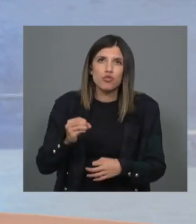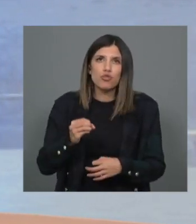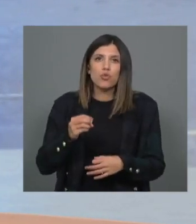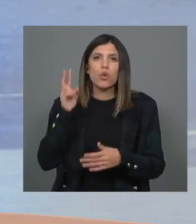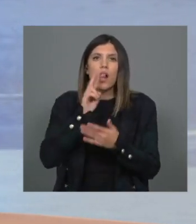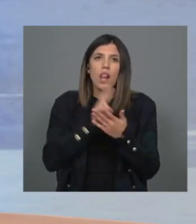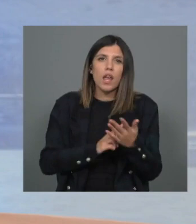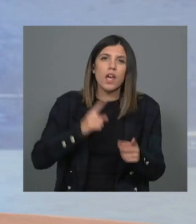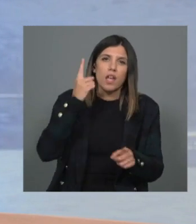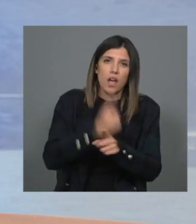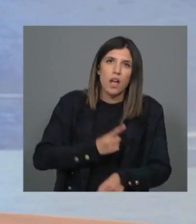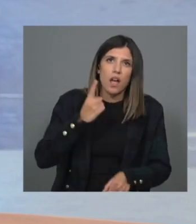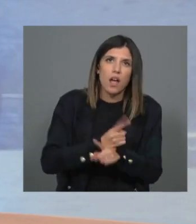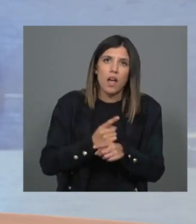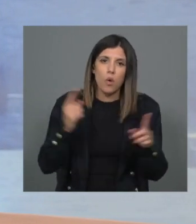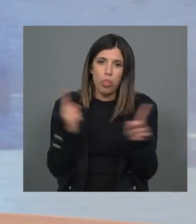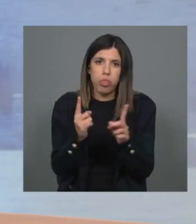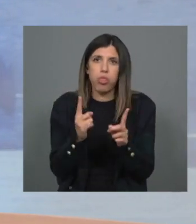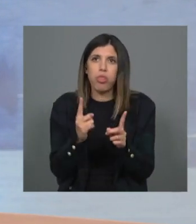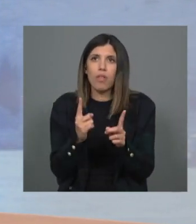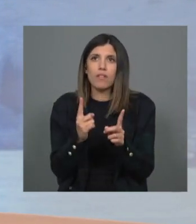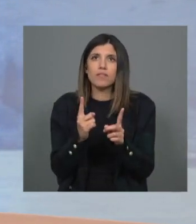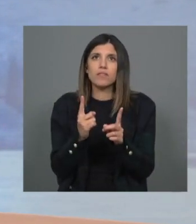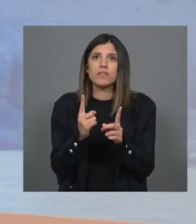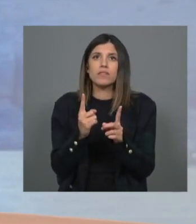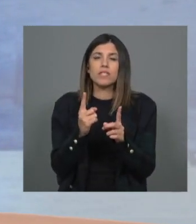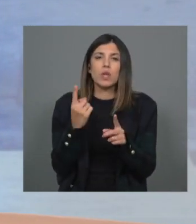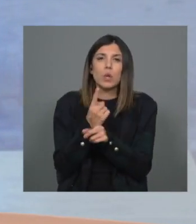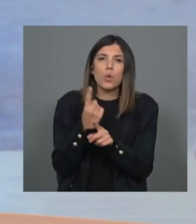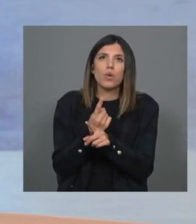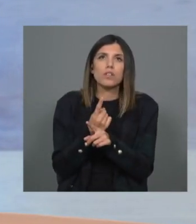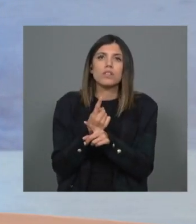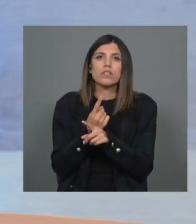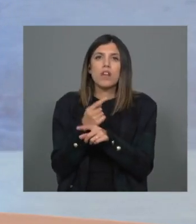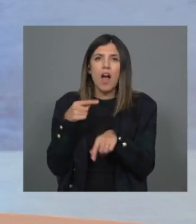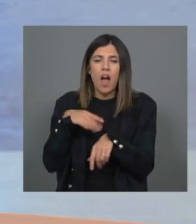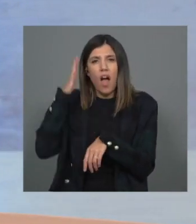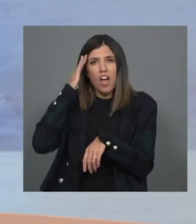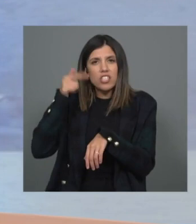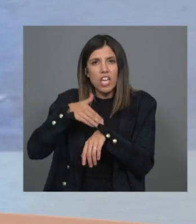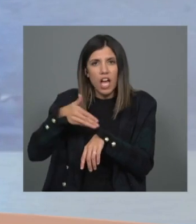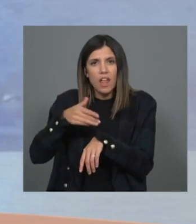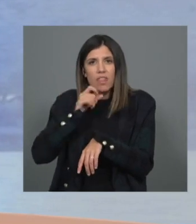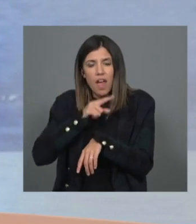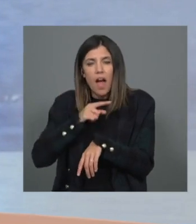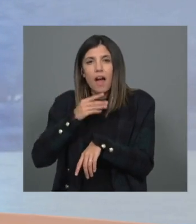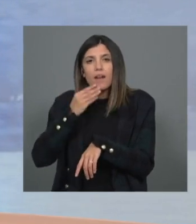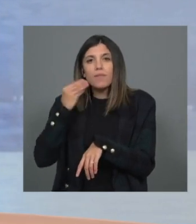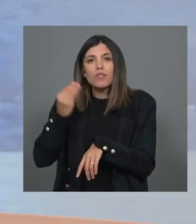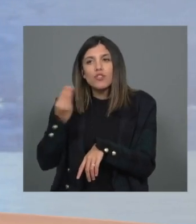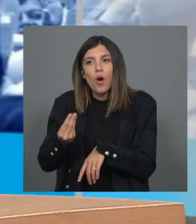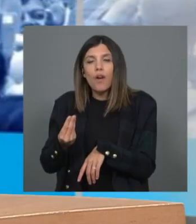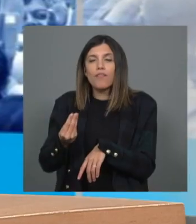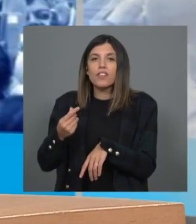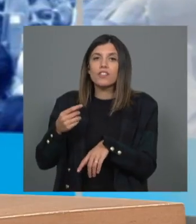mesmas coisas curtas. Há espaço para a reflexão, a fé, o sagrado?